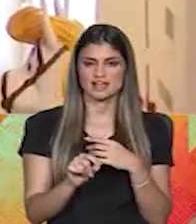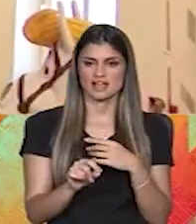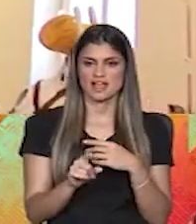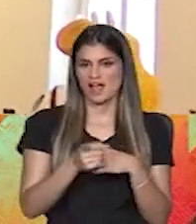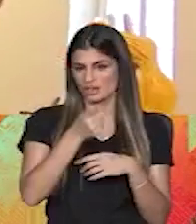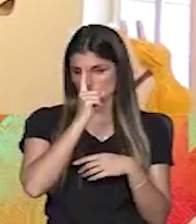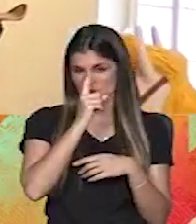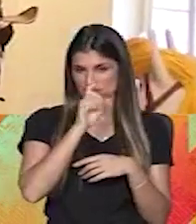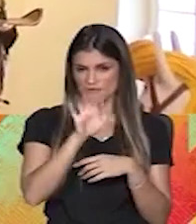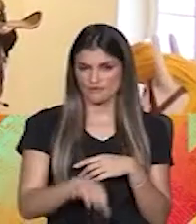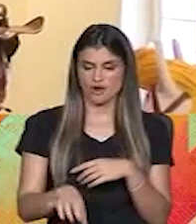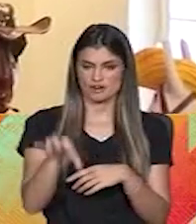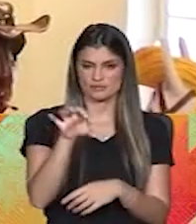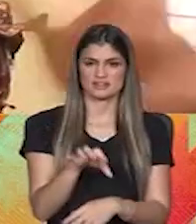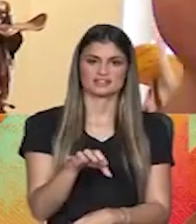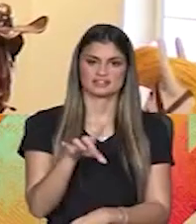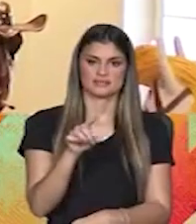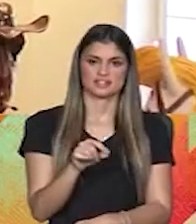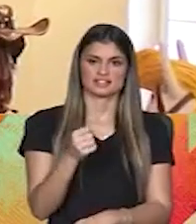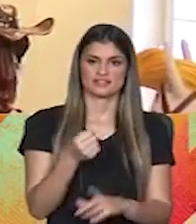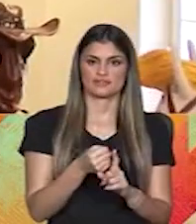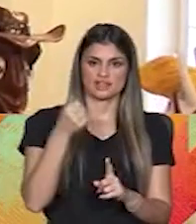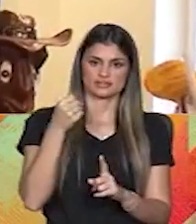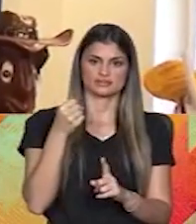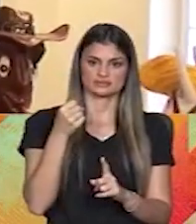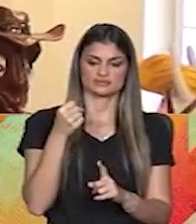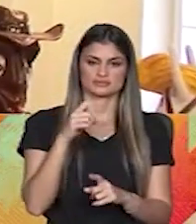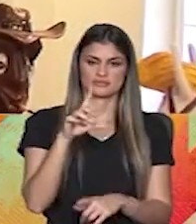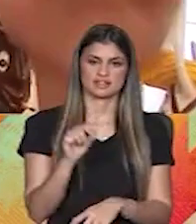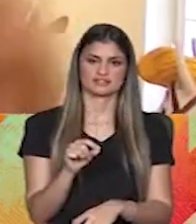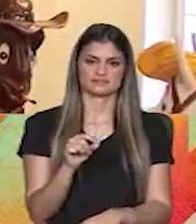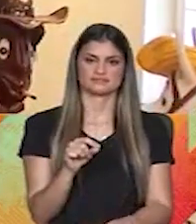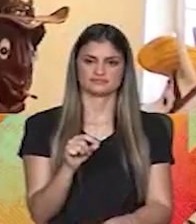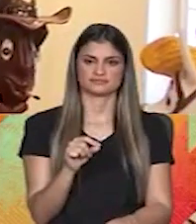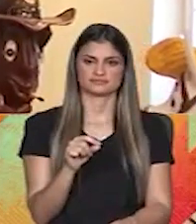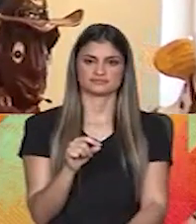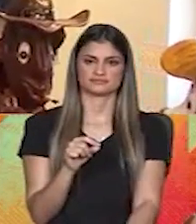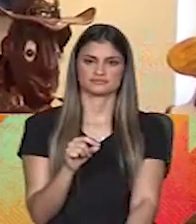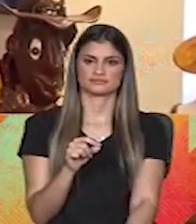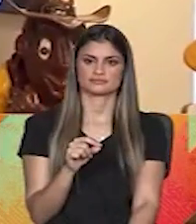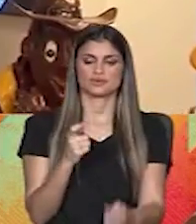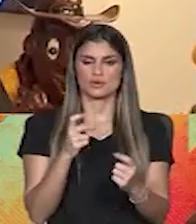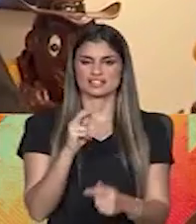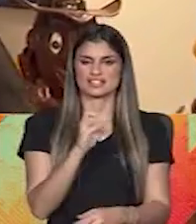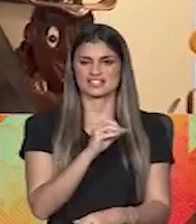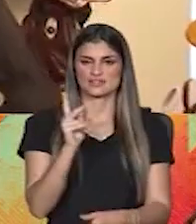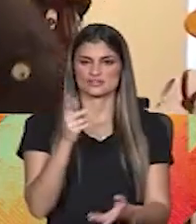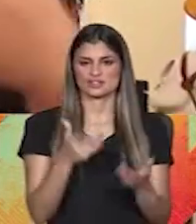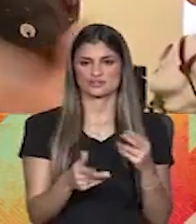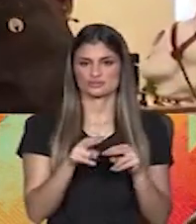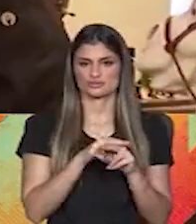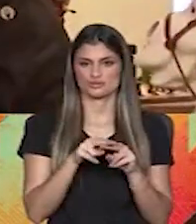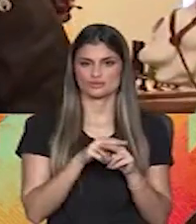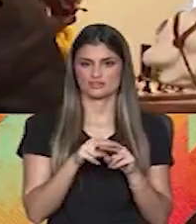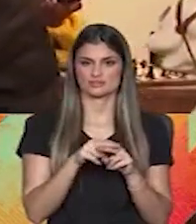anatomia a posição que ele tá né a gravidade literalmente Então são quase 300 kg de chocolate é